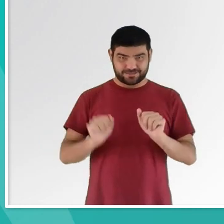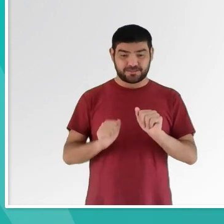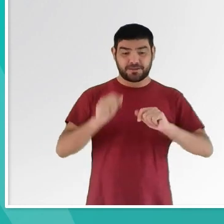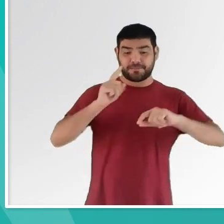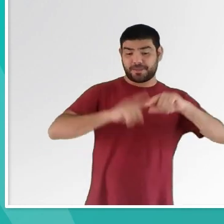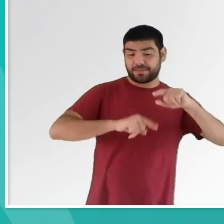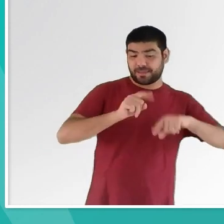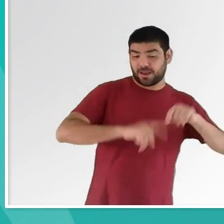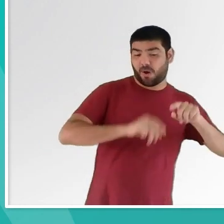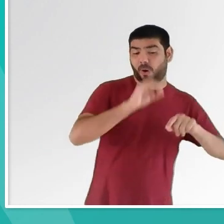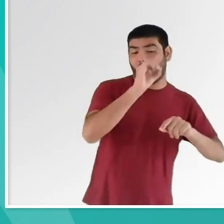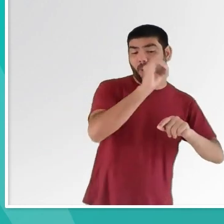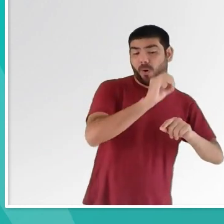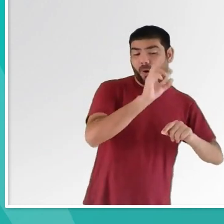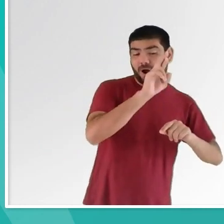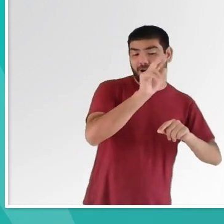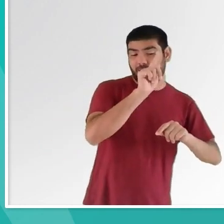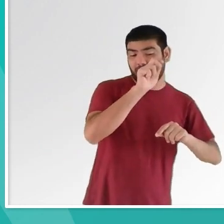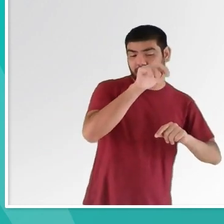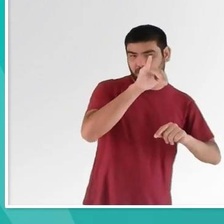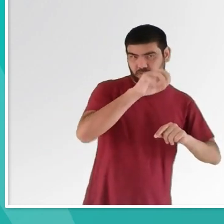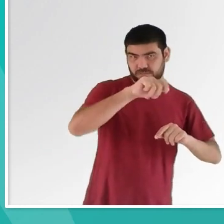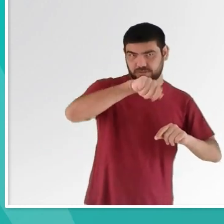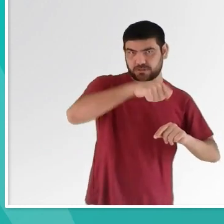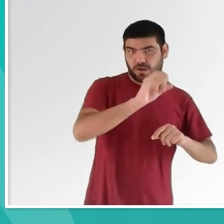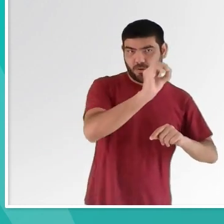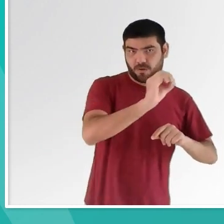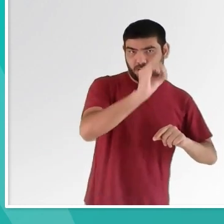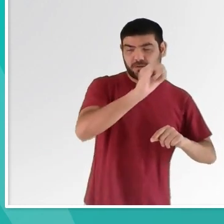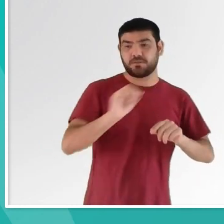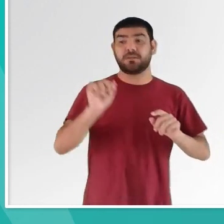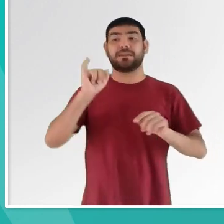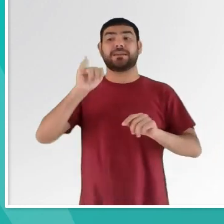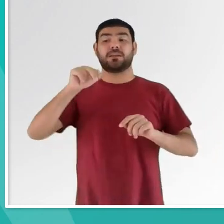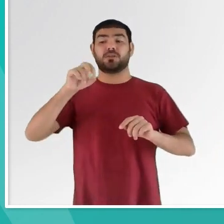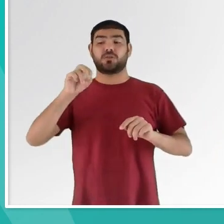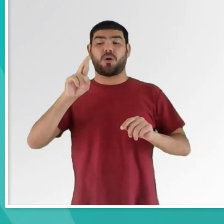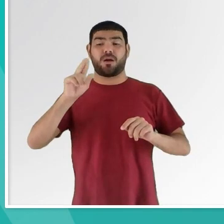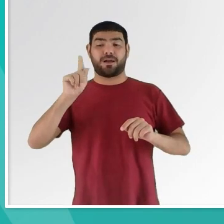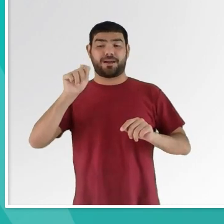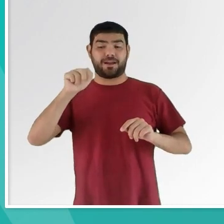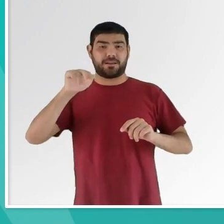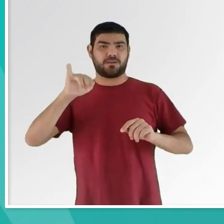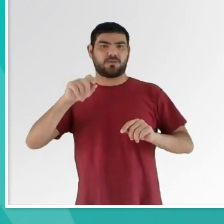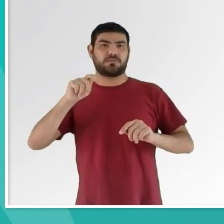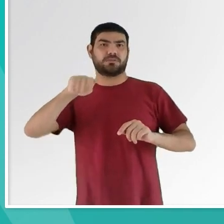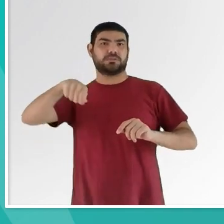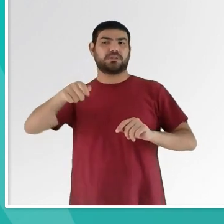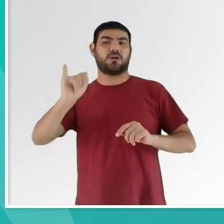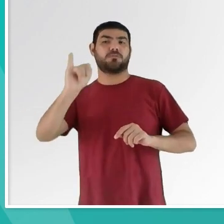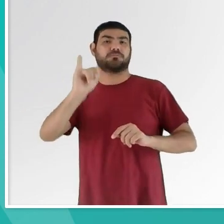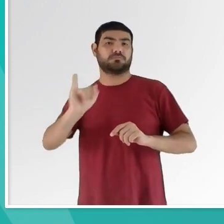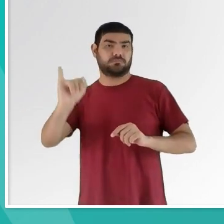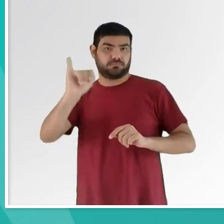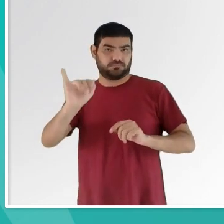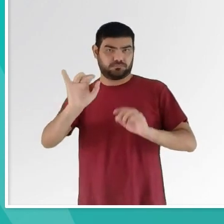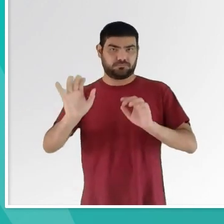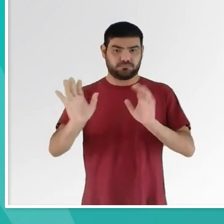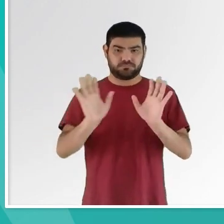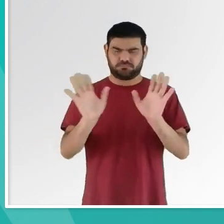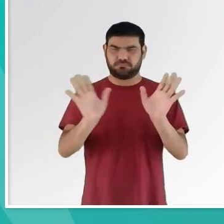quanto inorgânico são utilizados, né, para quê? Fazer a sua parte com a natureza, para que não